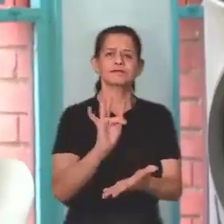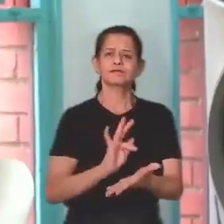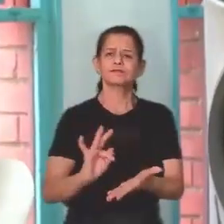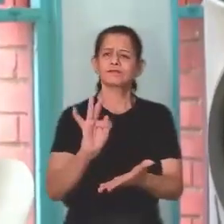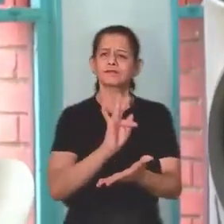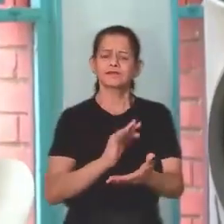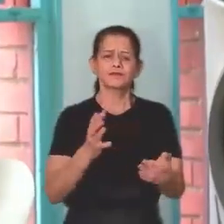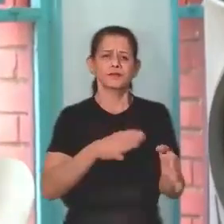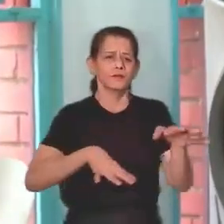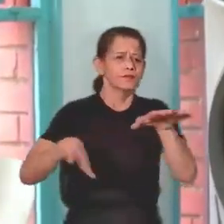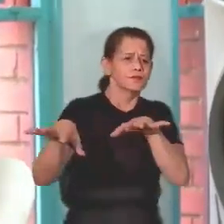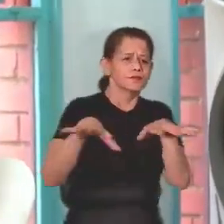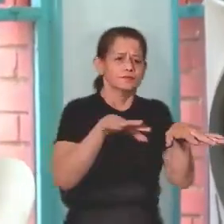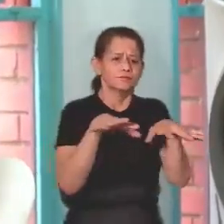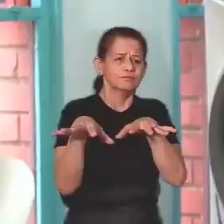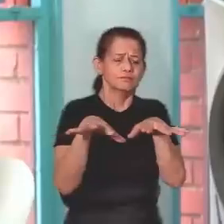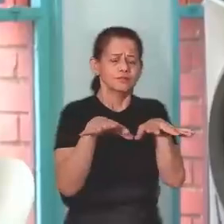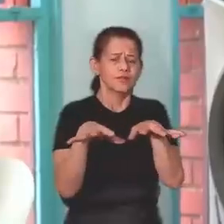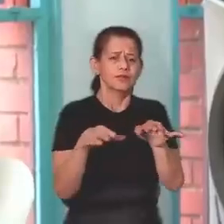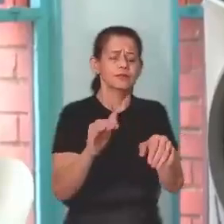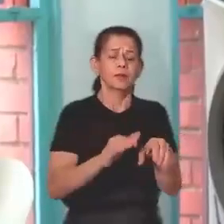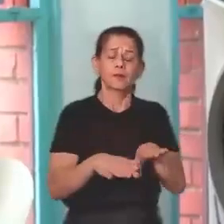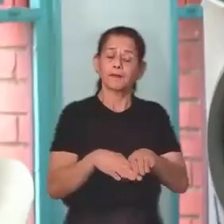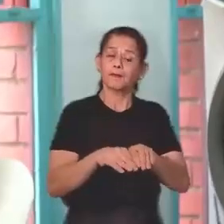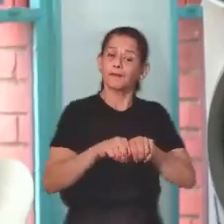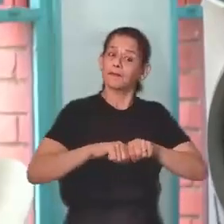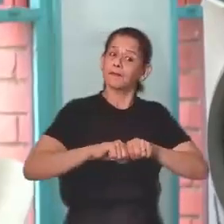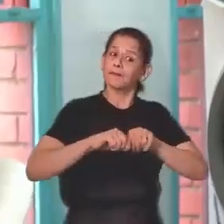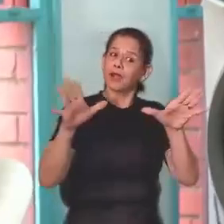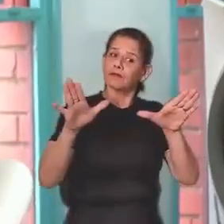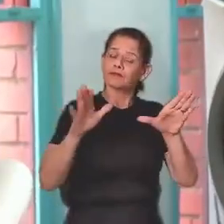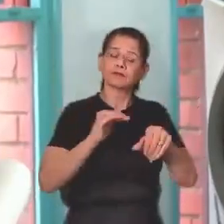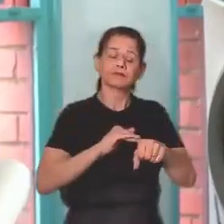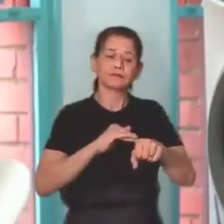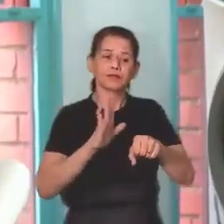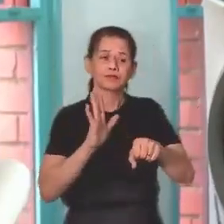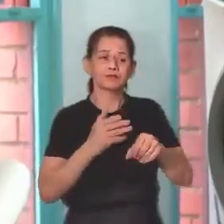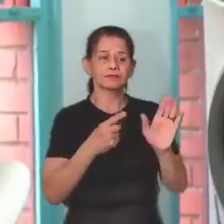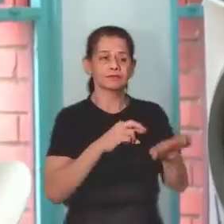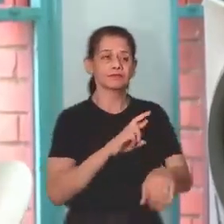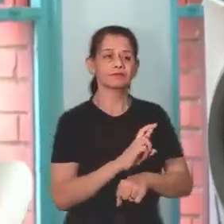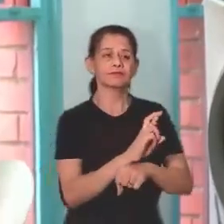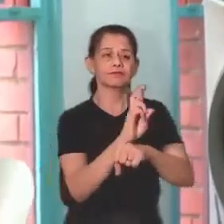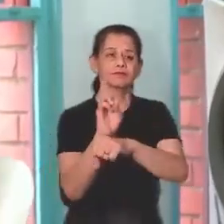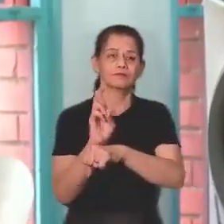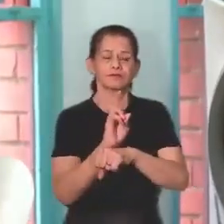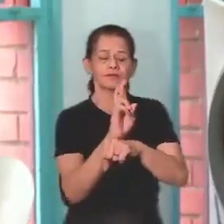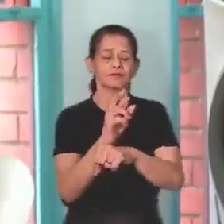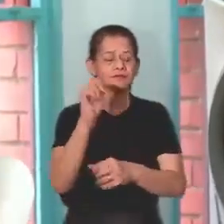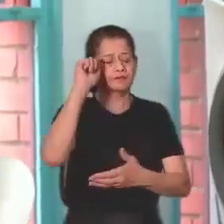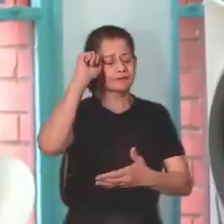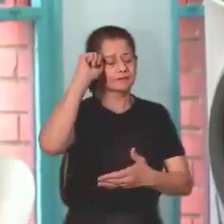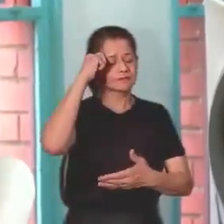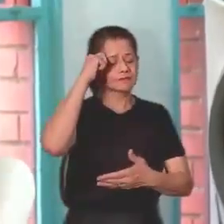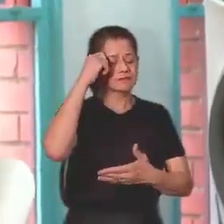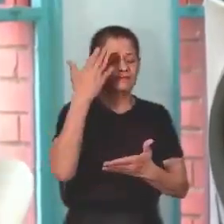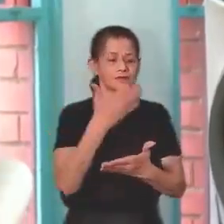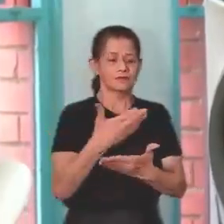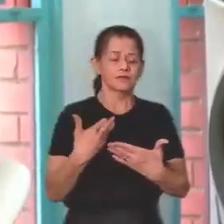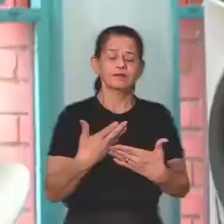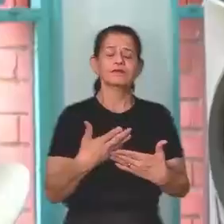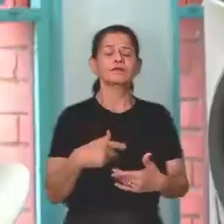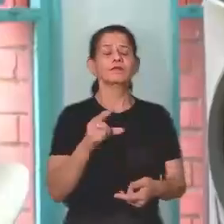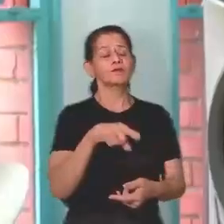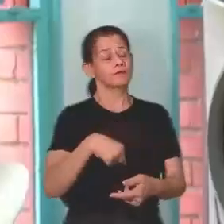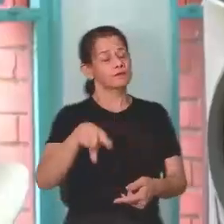que esses movimentos, eles tenham mais espaço, né, para a representatividade negra. Que eu